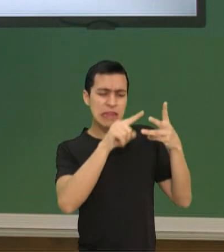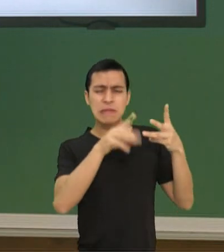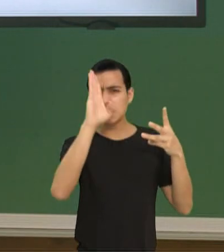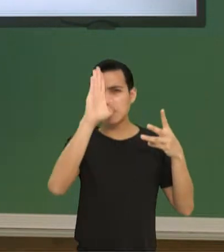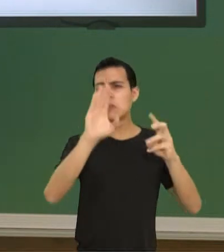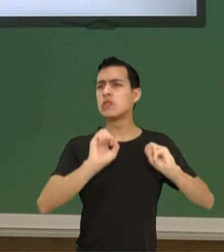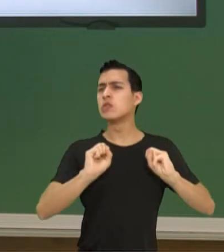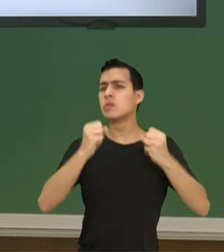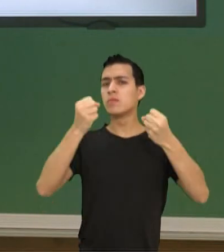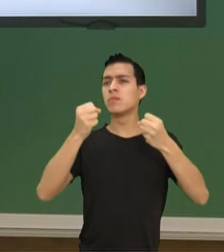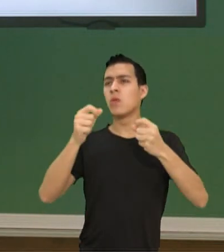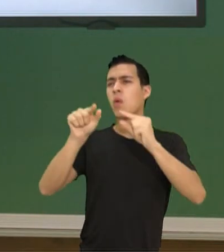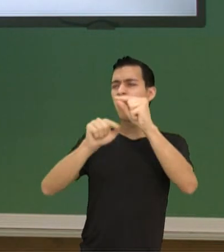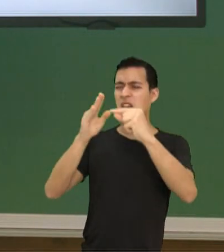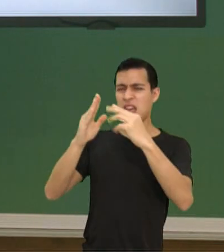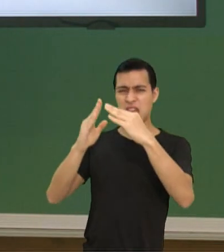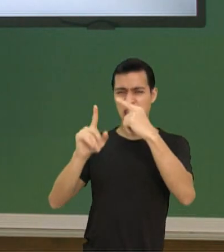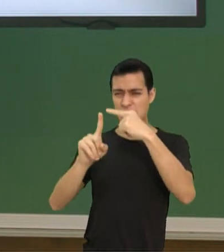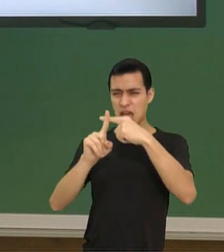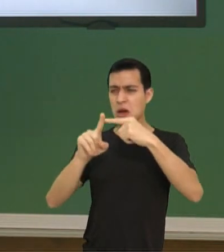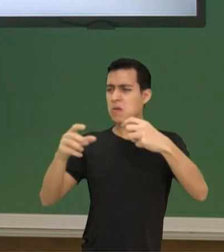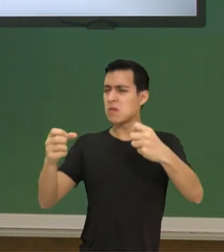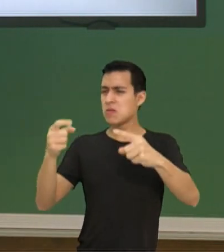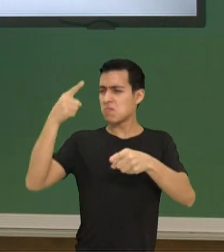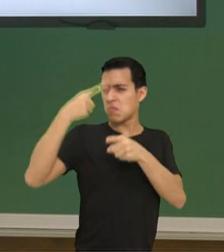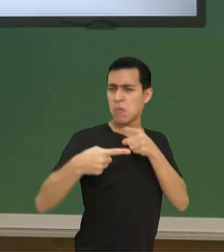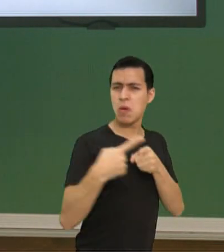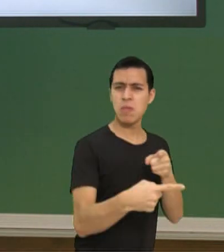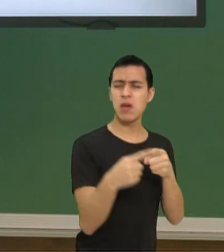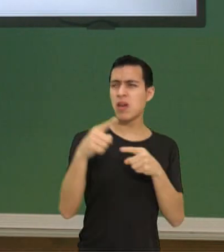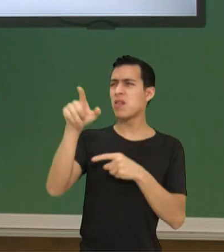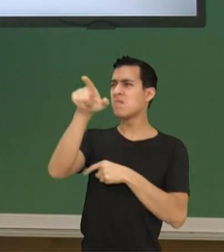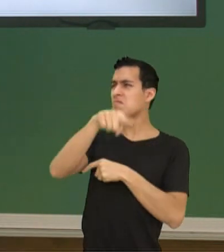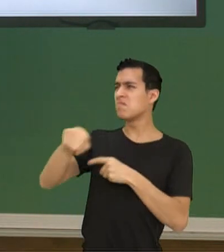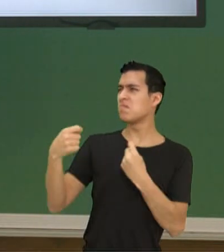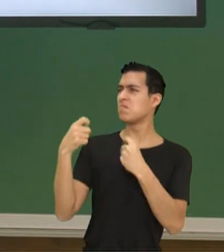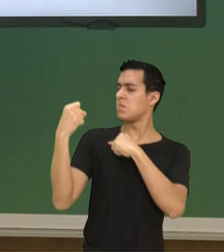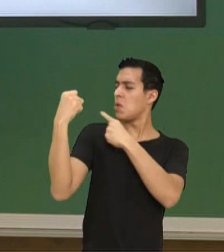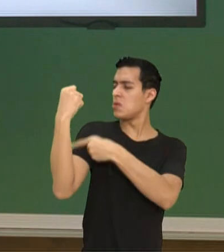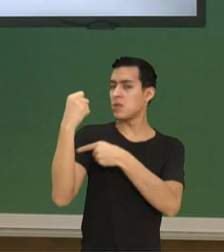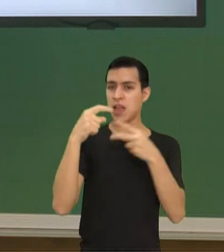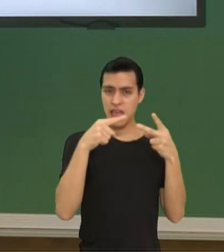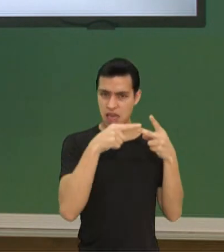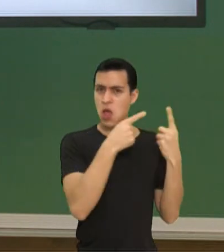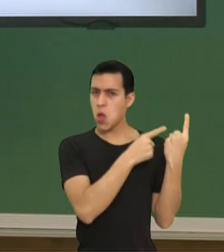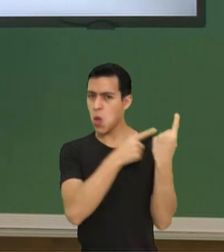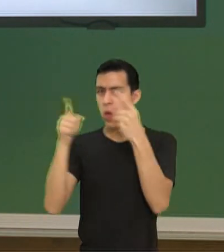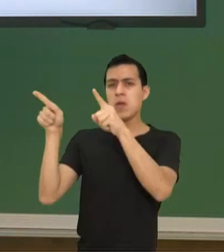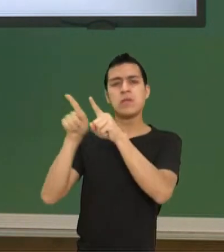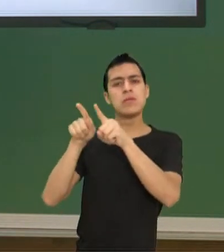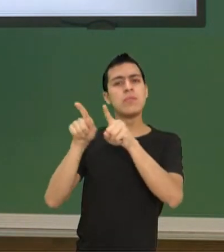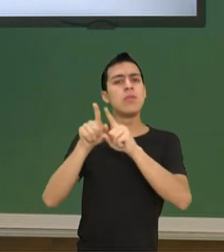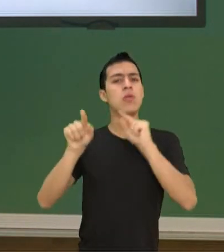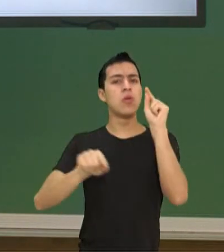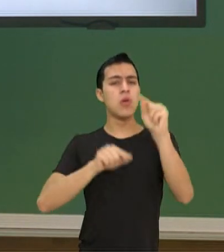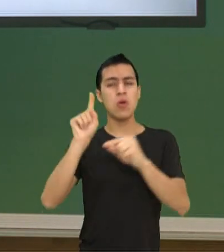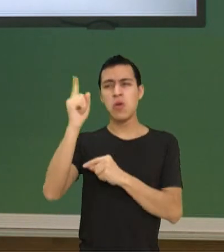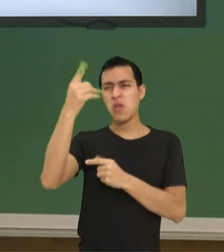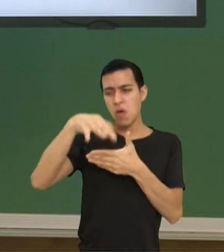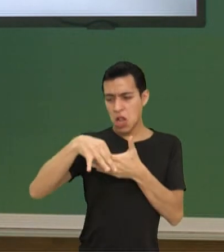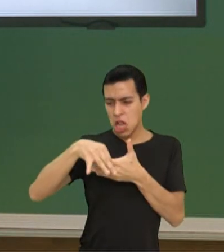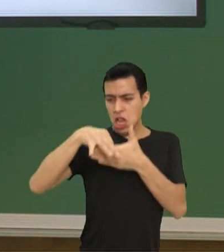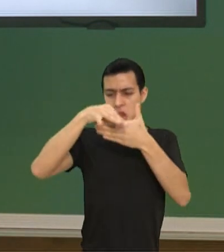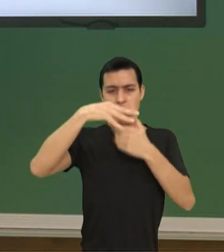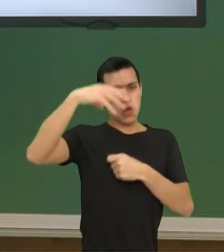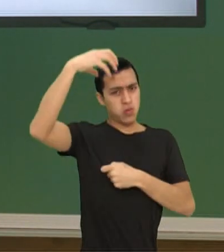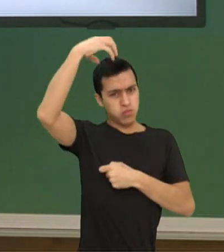questões. A soberania da igreja, né, aquela censura que a igreja católica tinha, a soberania de um grande líder, um